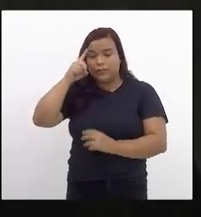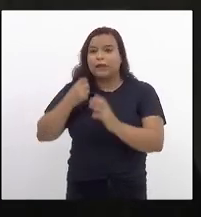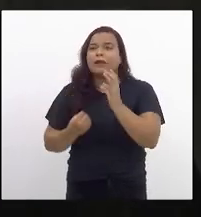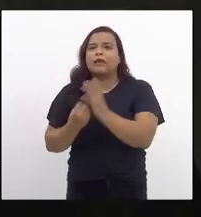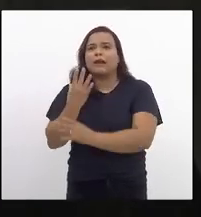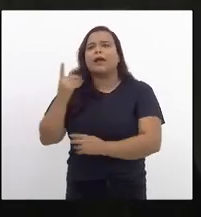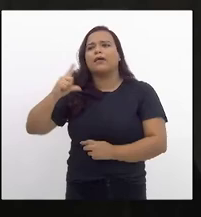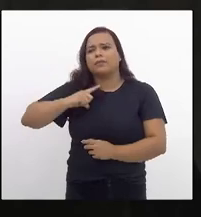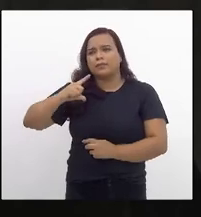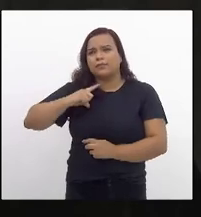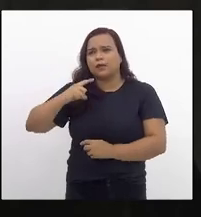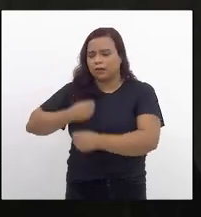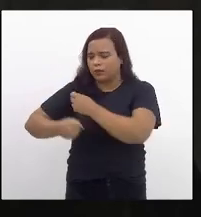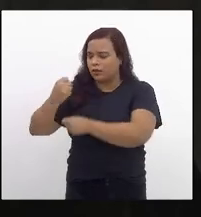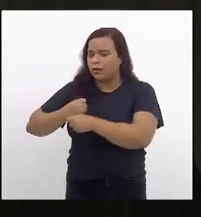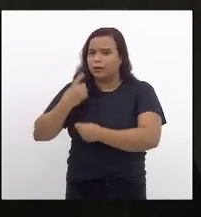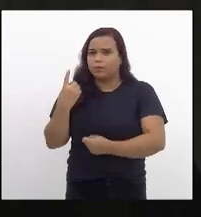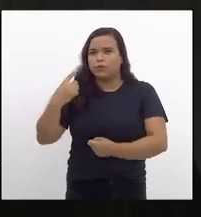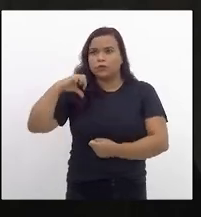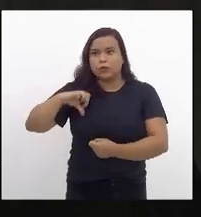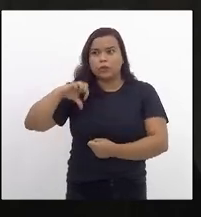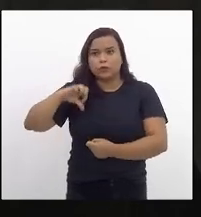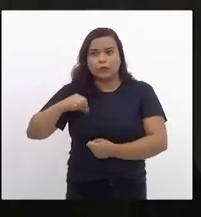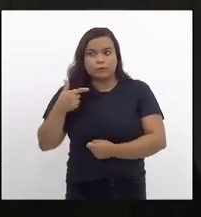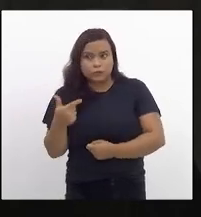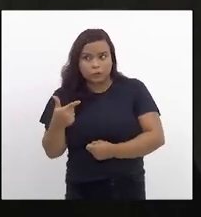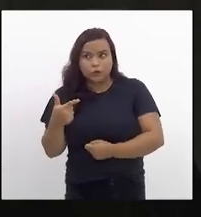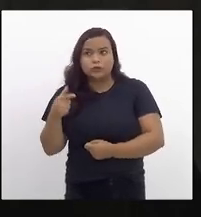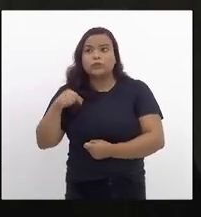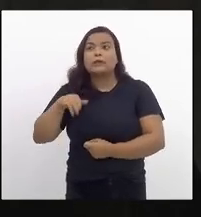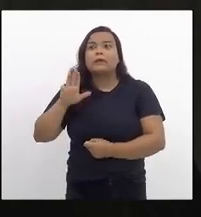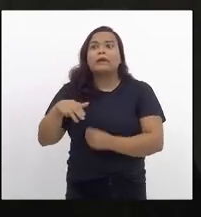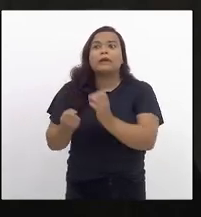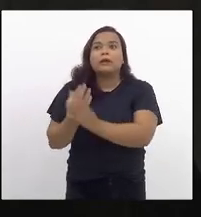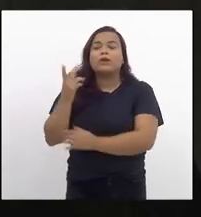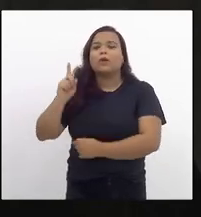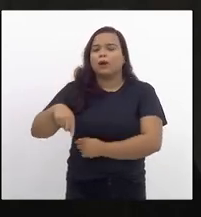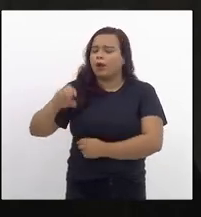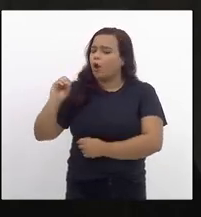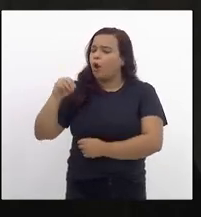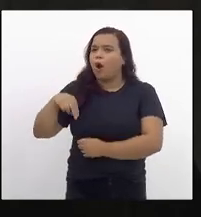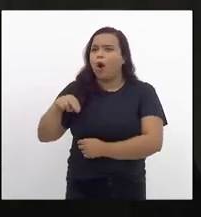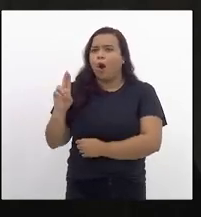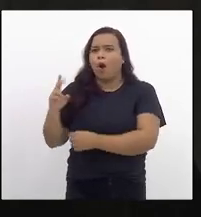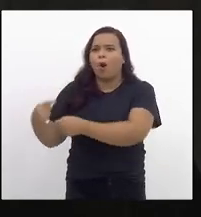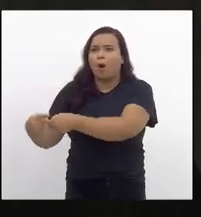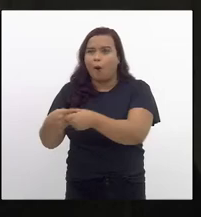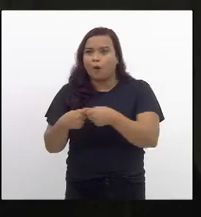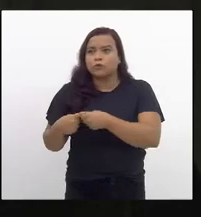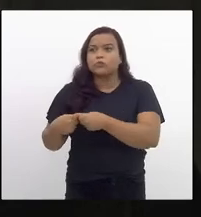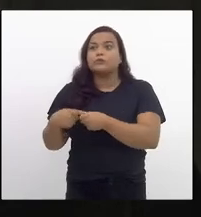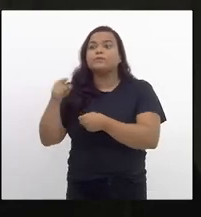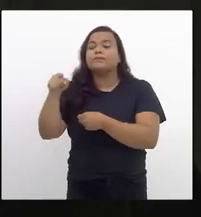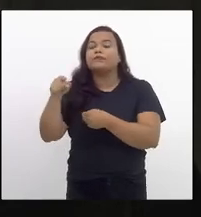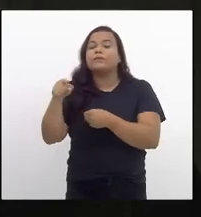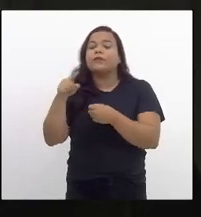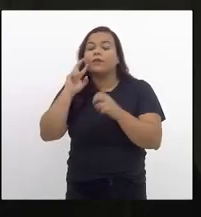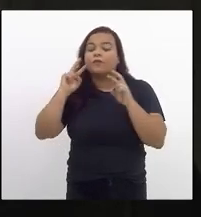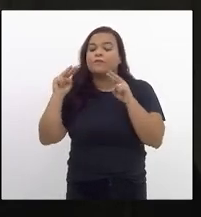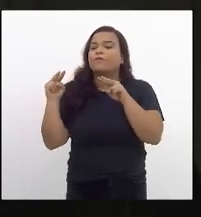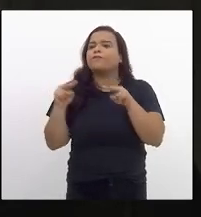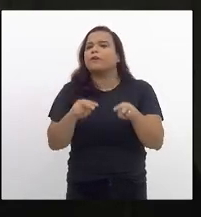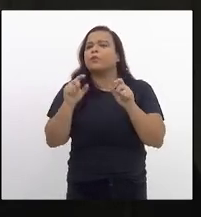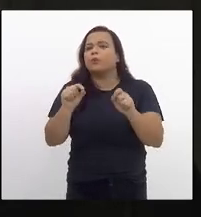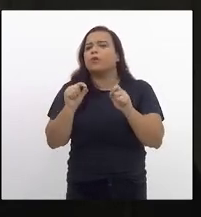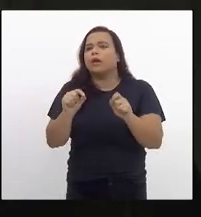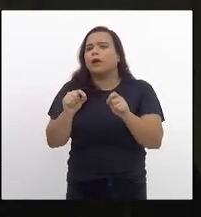foi criada em 1992 pela ONU e Visa a ampliação da discussão sobre